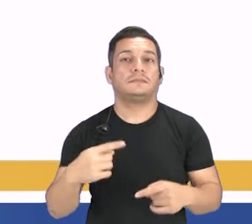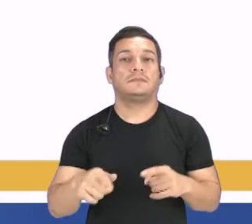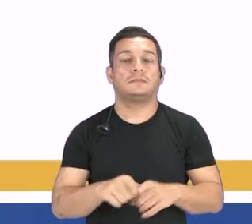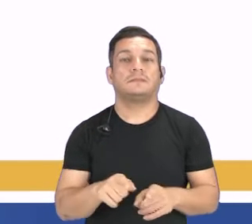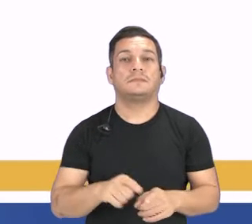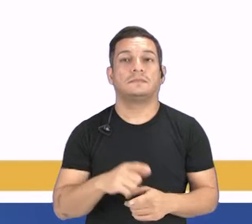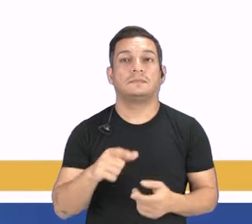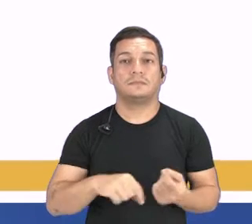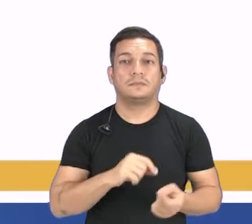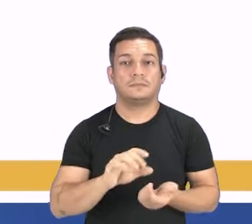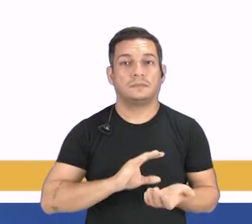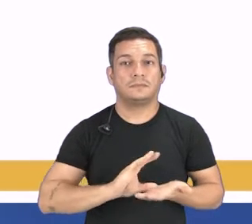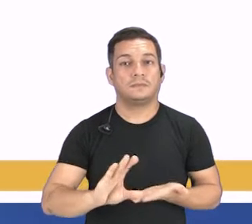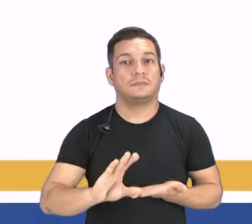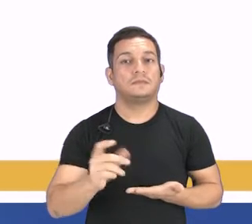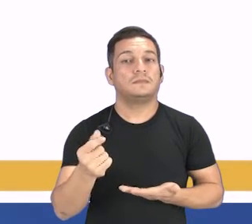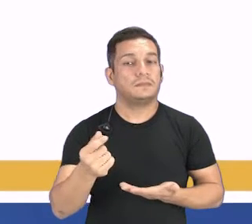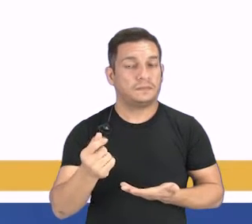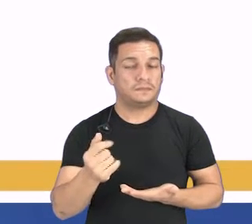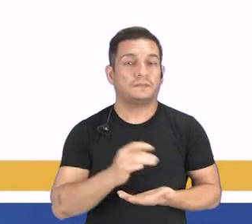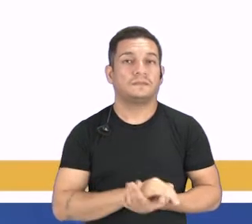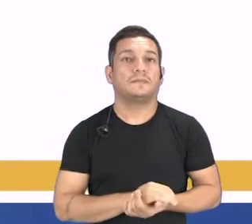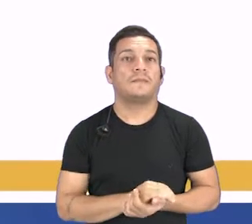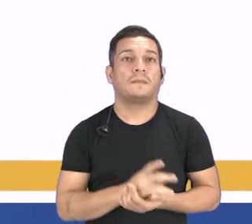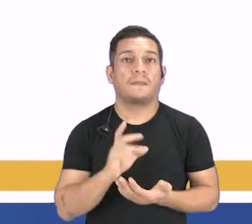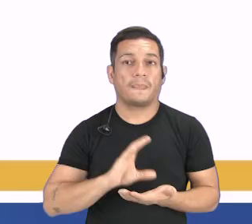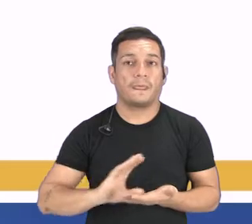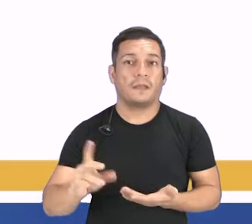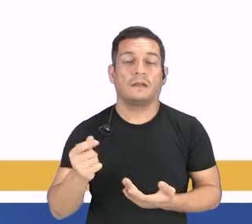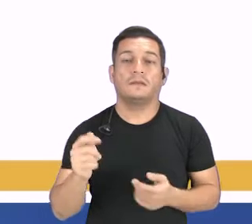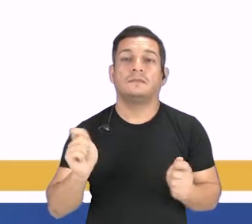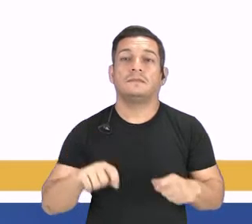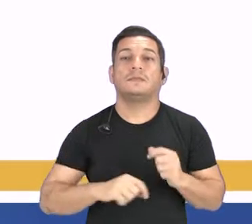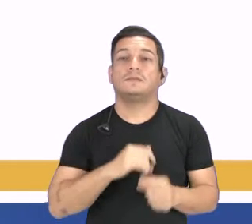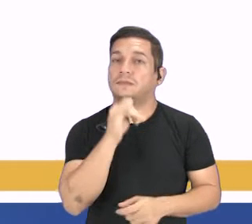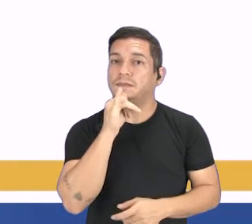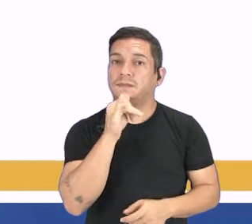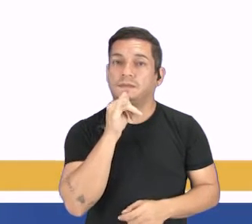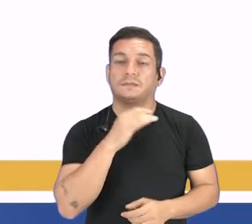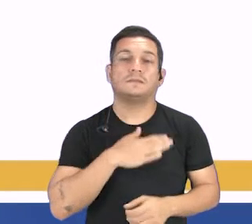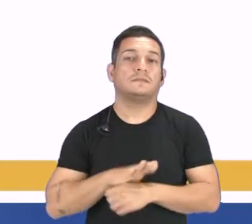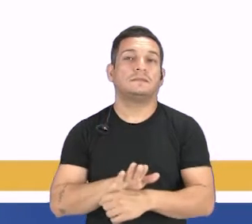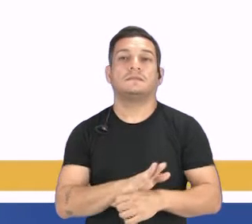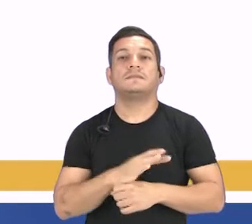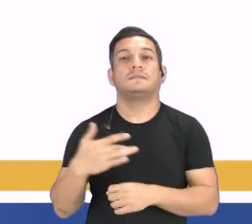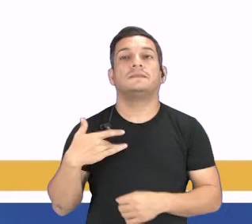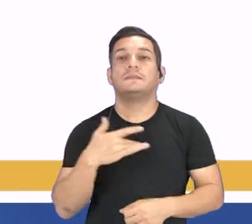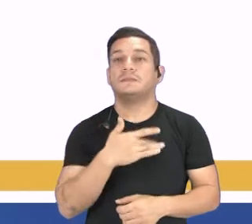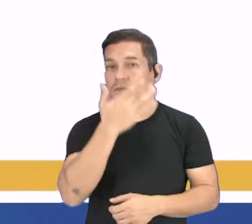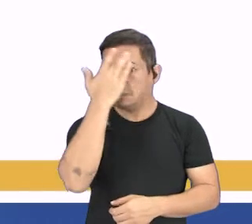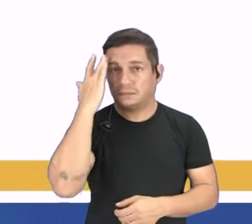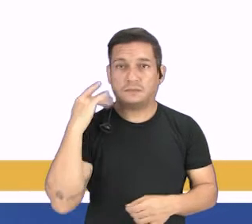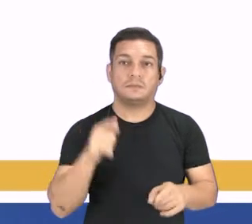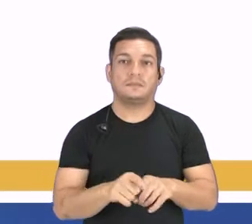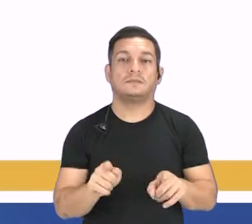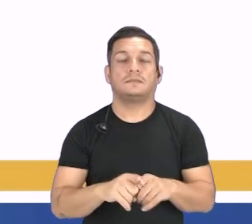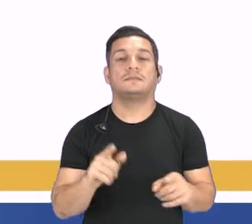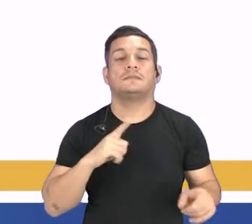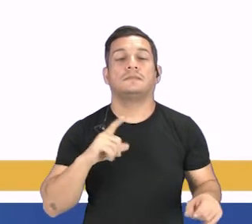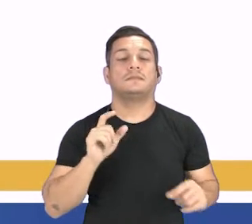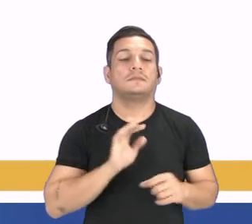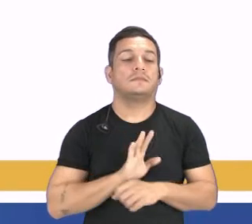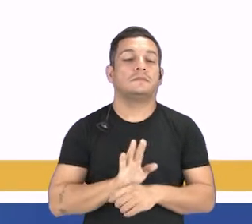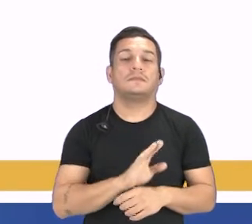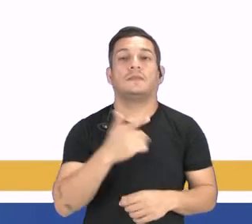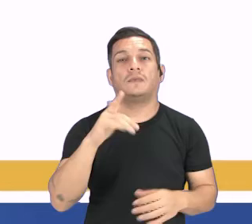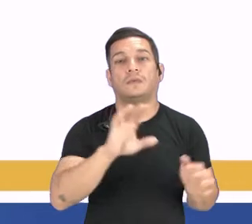do investimento, do dinheiro que é colocado ali. Esse dinheiro ele pode estar, por exemplo, a favor da saúde das pessoas, mas ele também pode